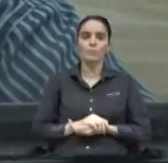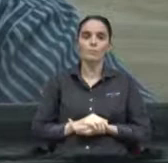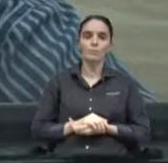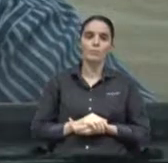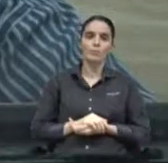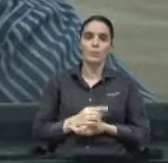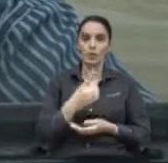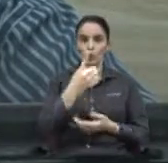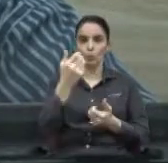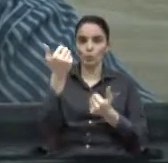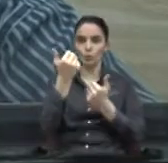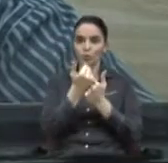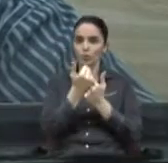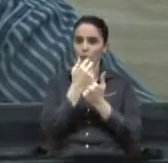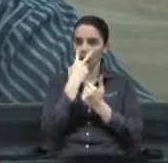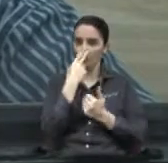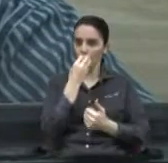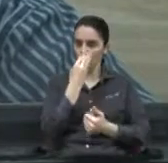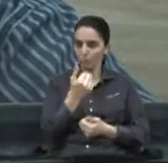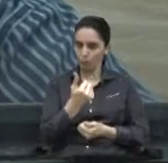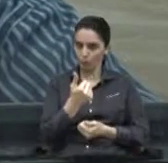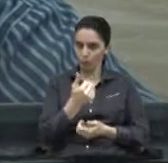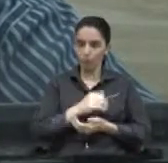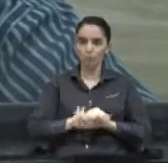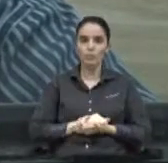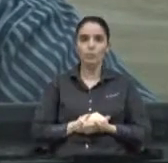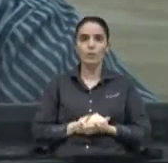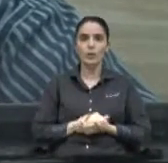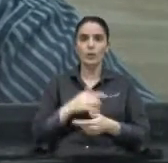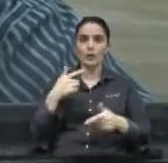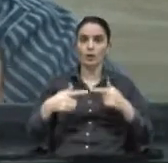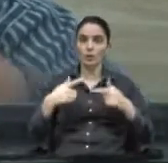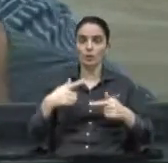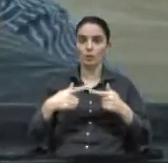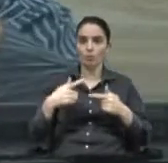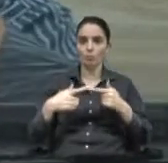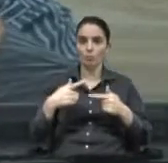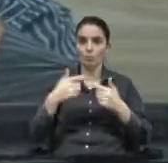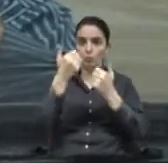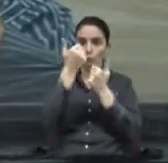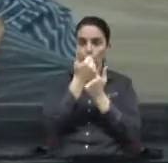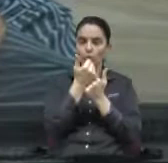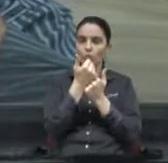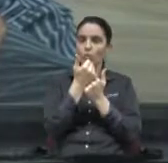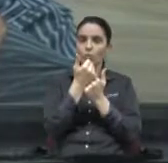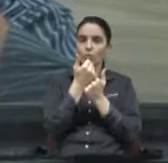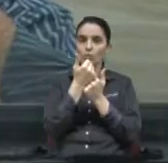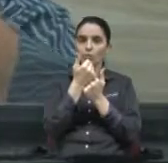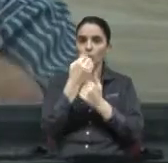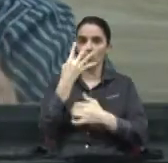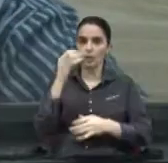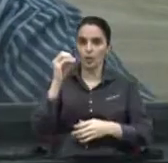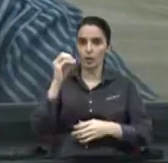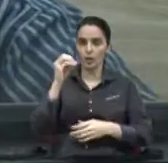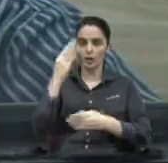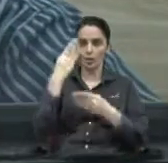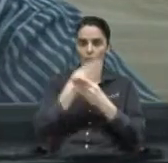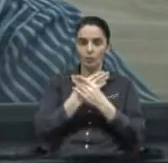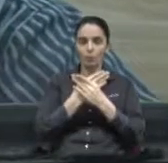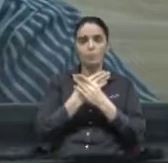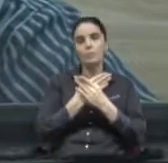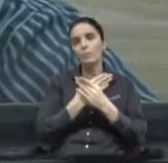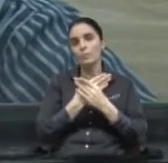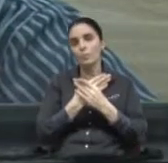um substitutivo e os pareceres são favoráveis. Está em discussão o substitutivo número 40, protocolado sobre o